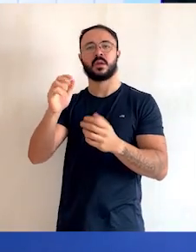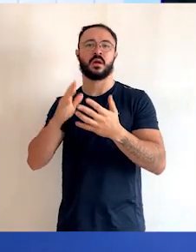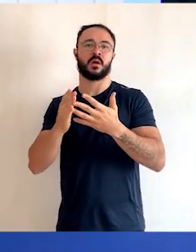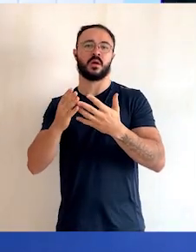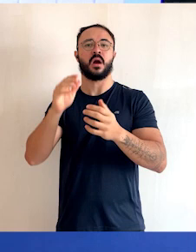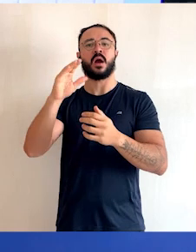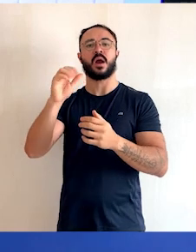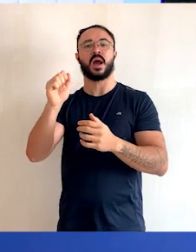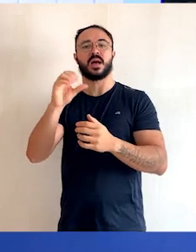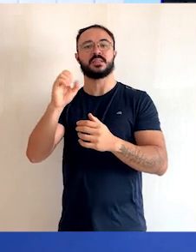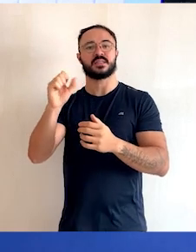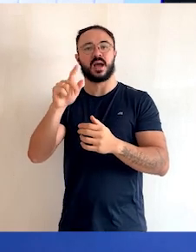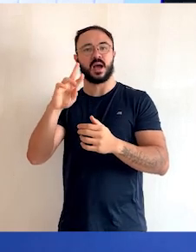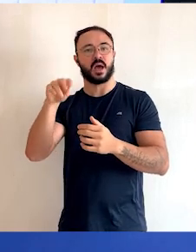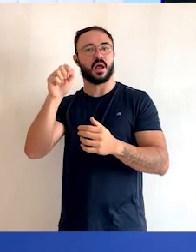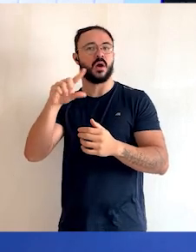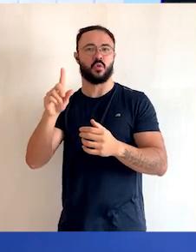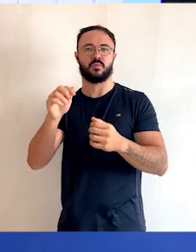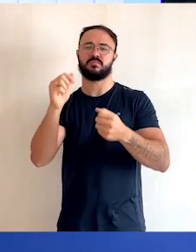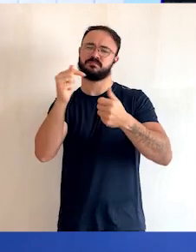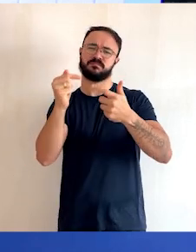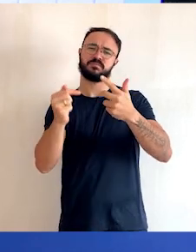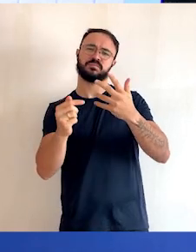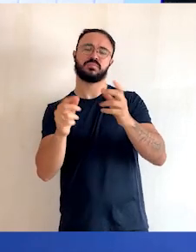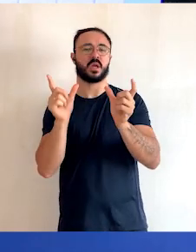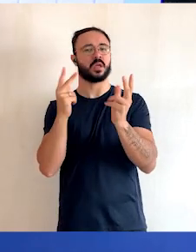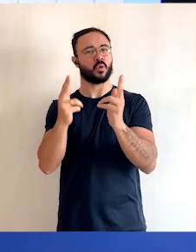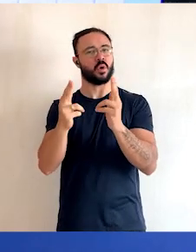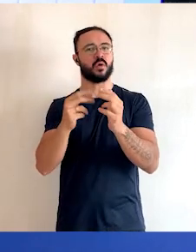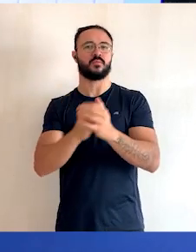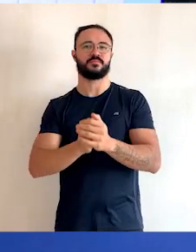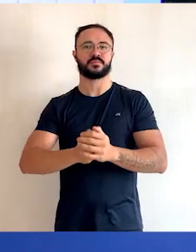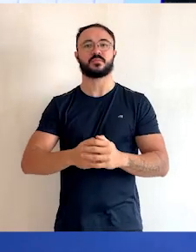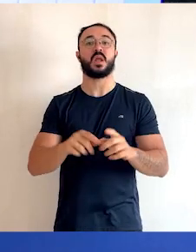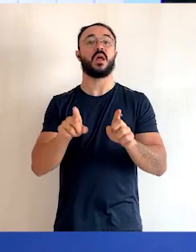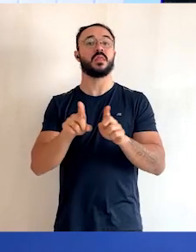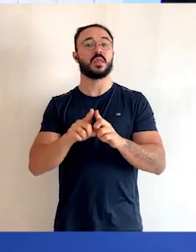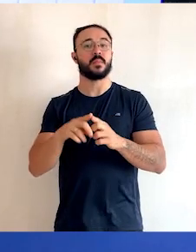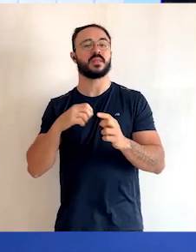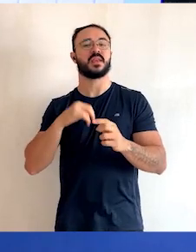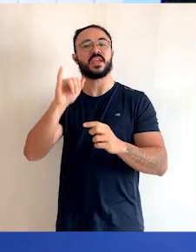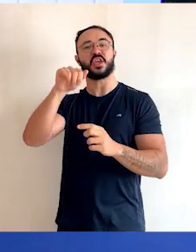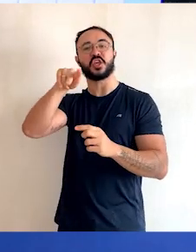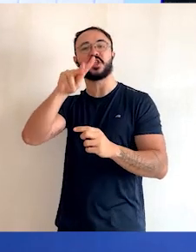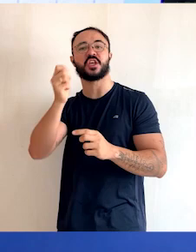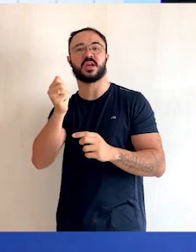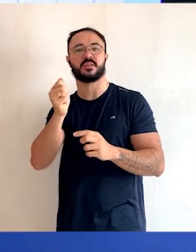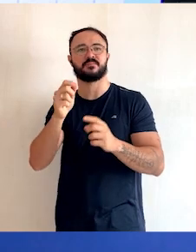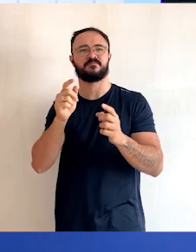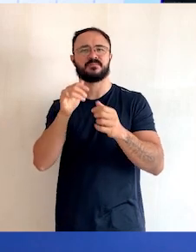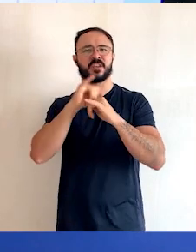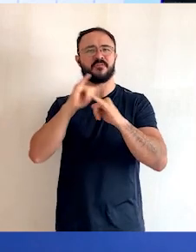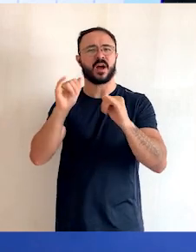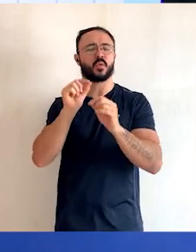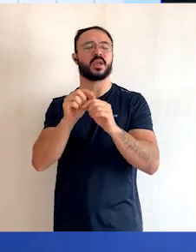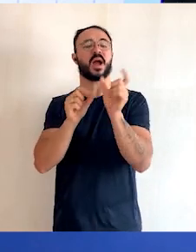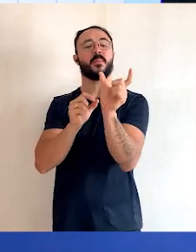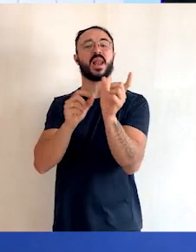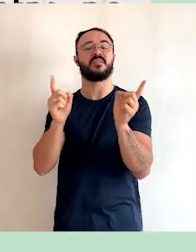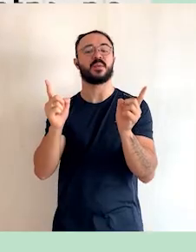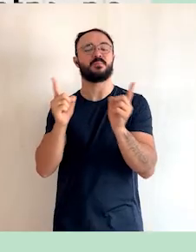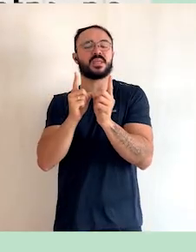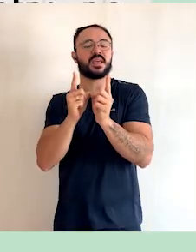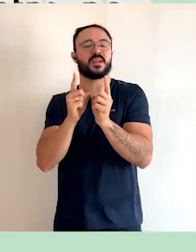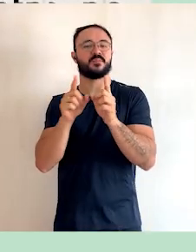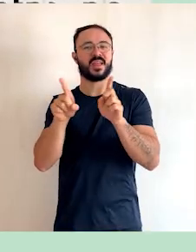Temos também o in, que indica que a palavra está no grau diminutivo. Temos o a, que